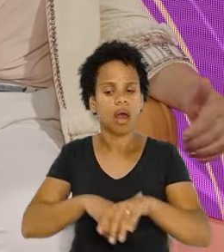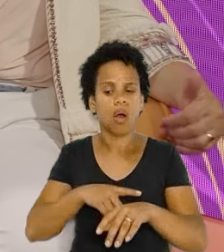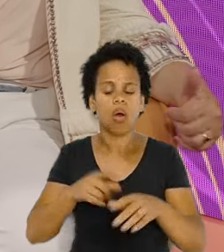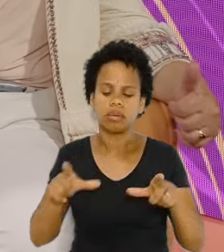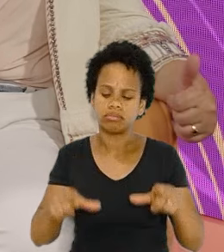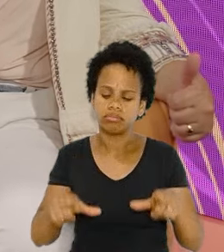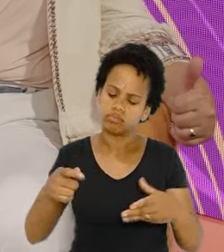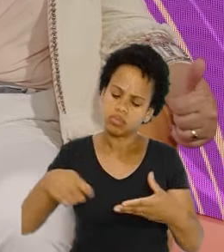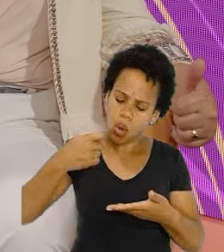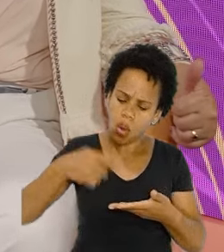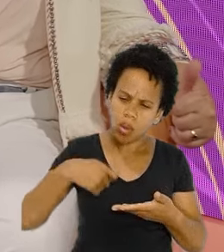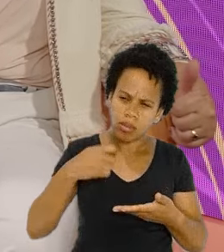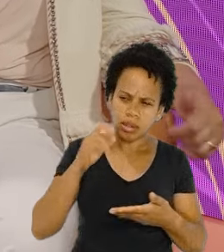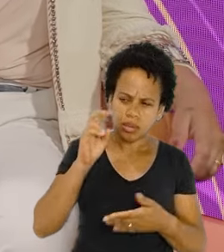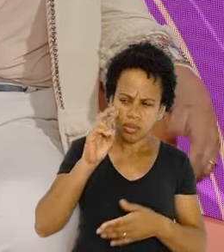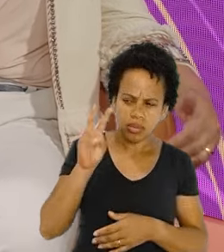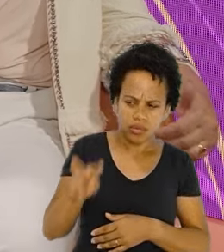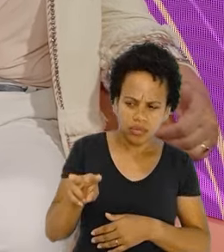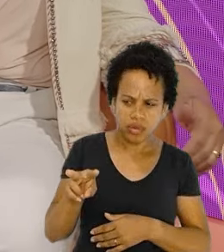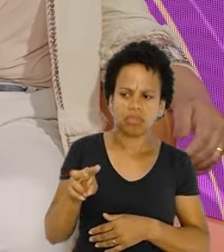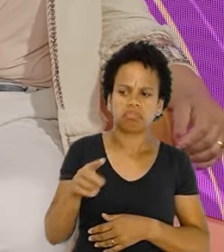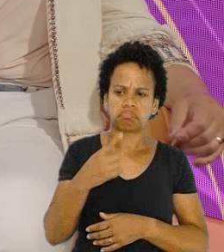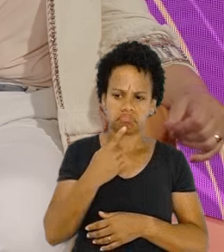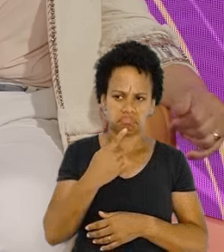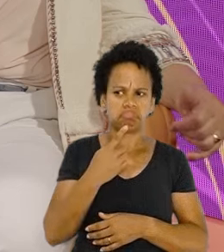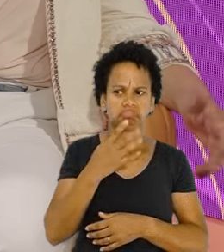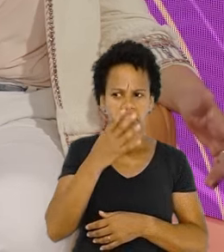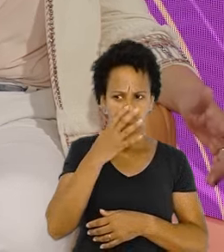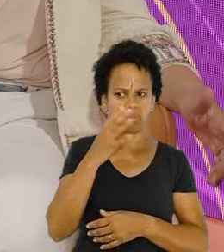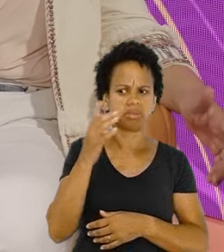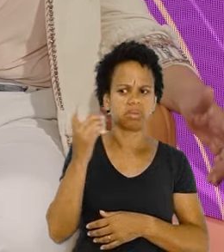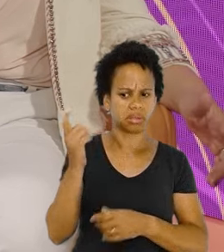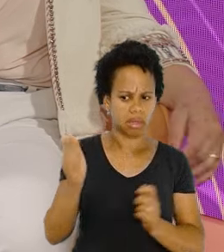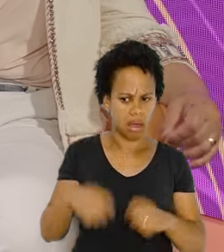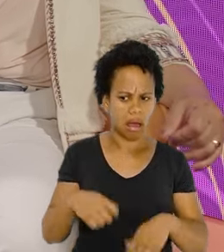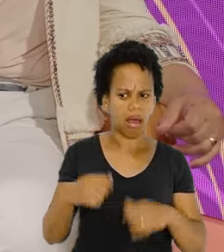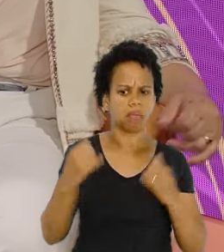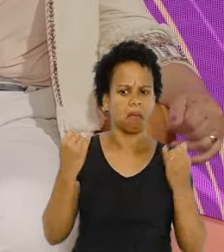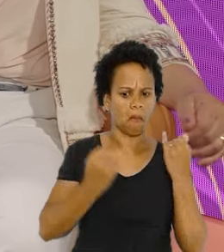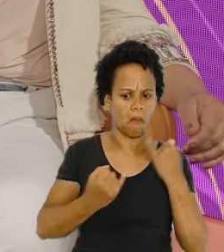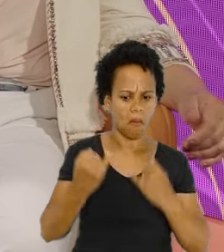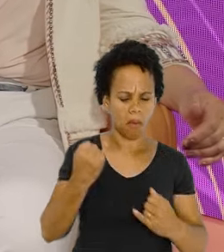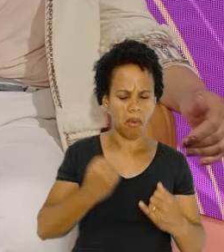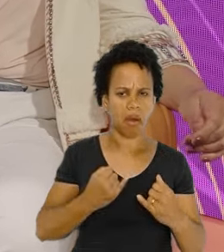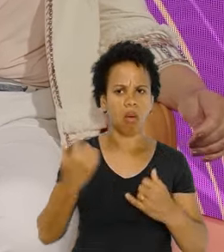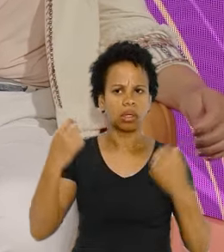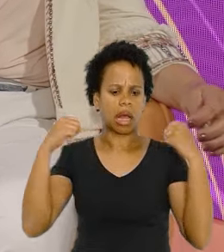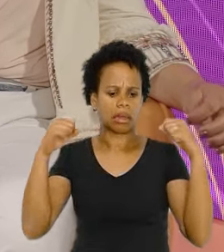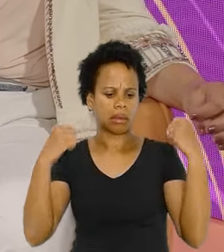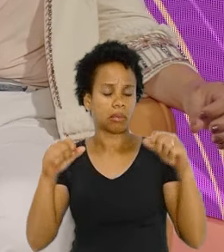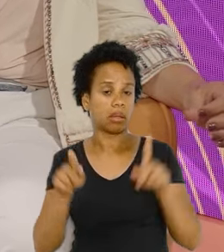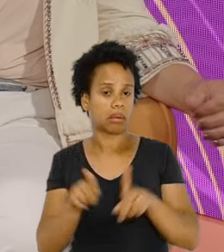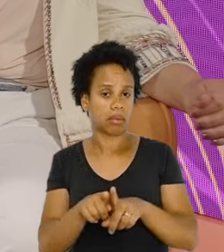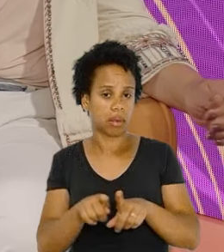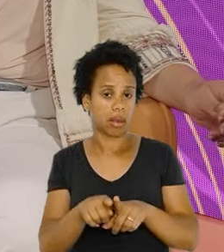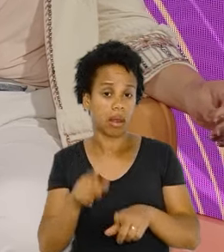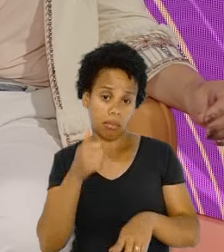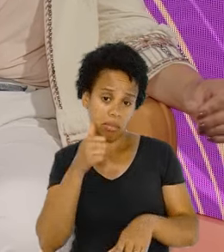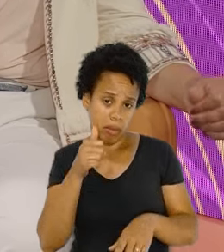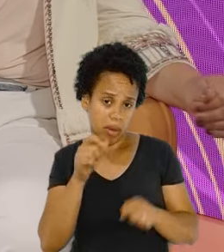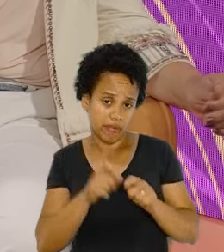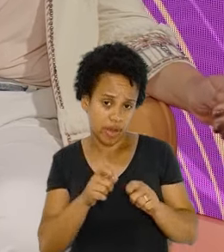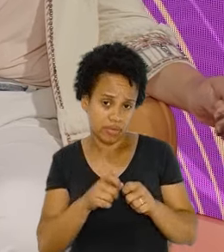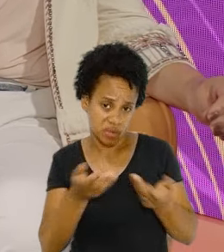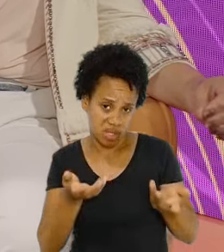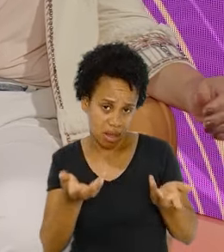dela e todo mundo viu que tava surgindo resultado na academia também aí ah minha mãe que faz você quer